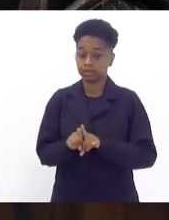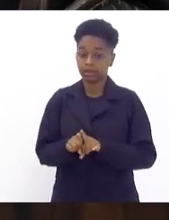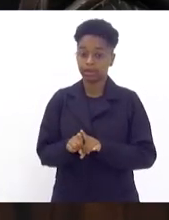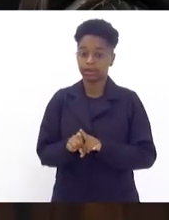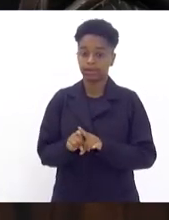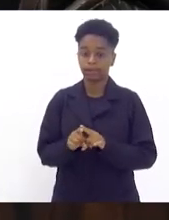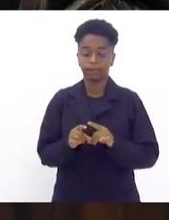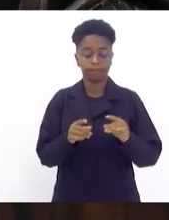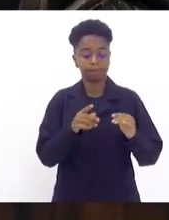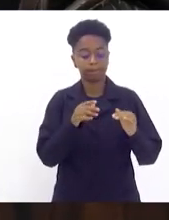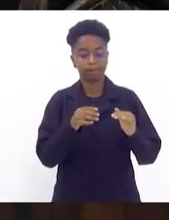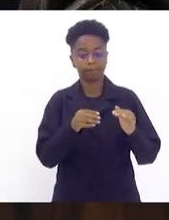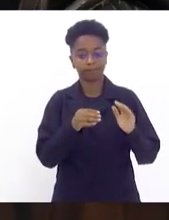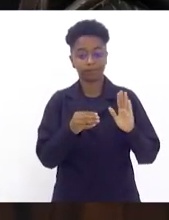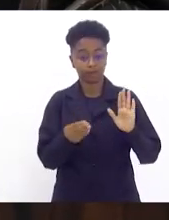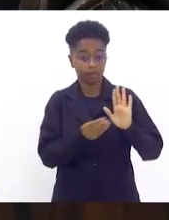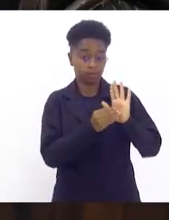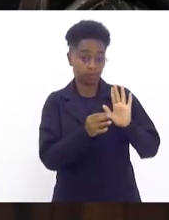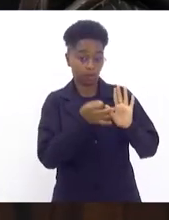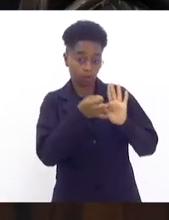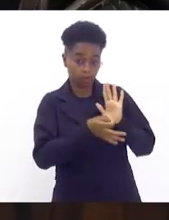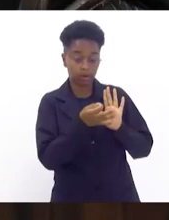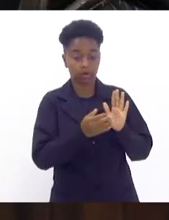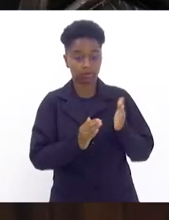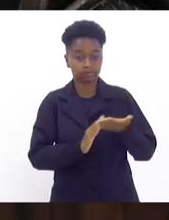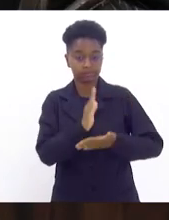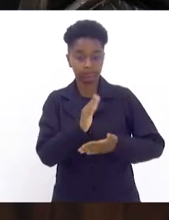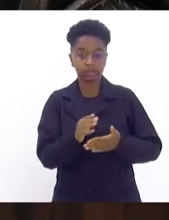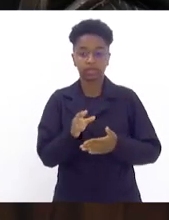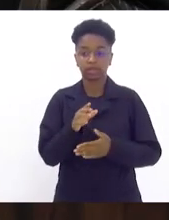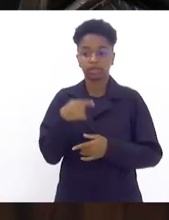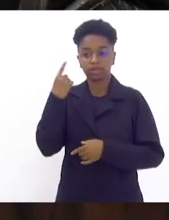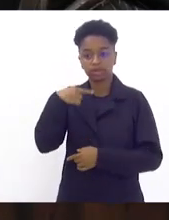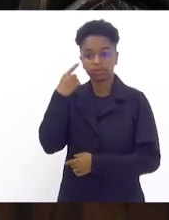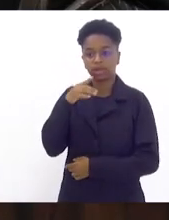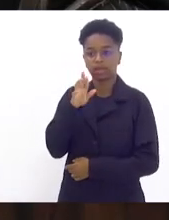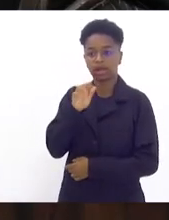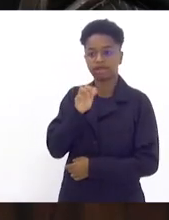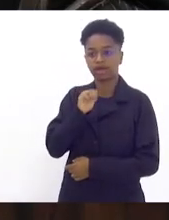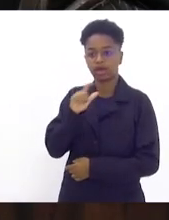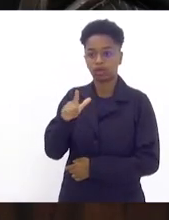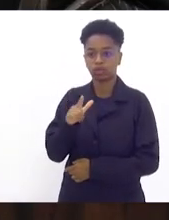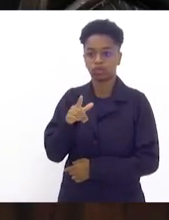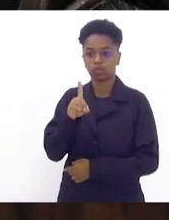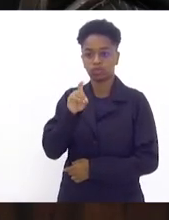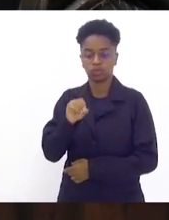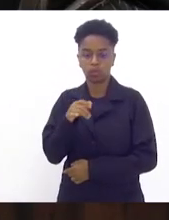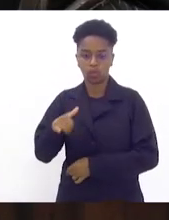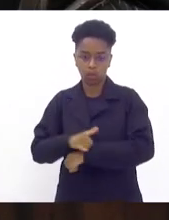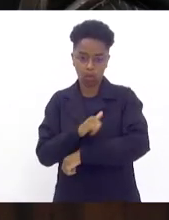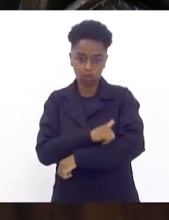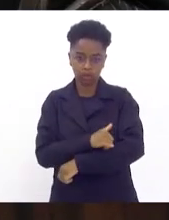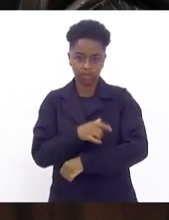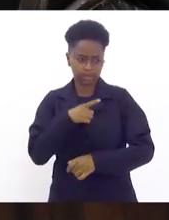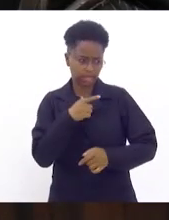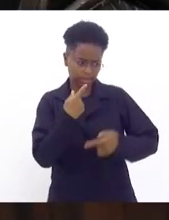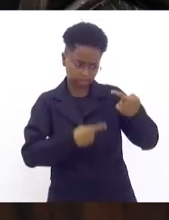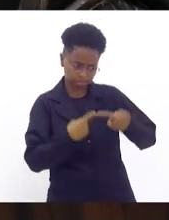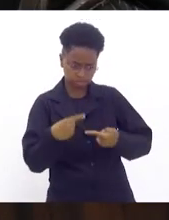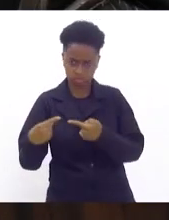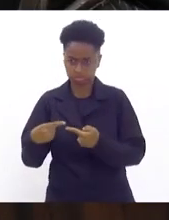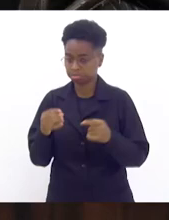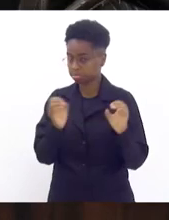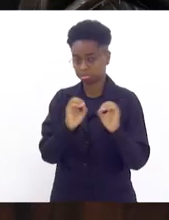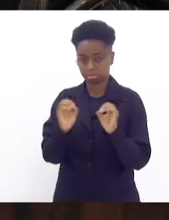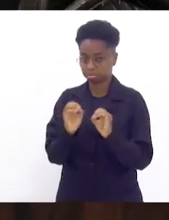favorável, deputado Rafael do Gordo. Em discussão. Em discussão. Existe algum deputado que discutir essa matéria? Não